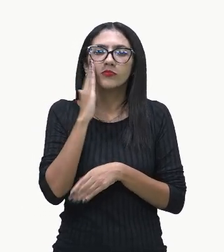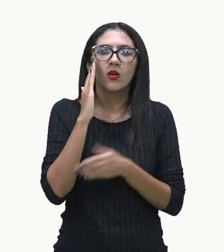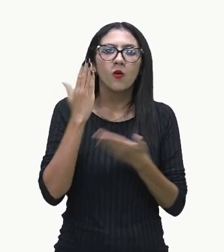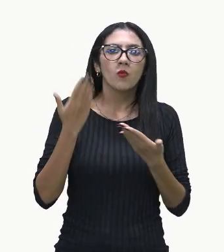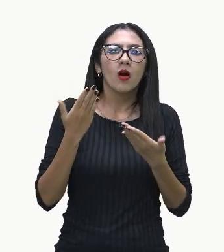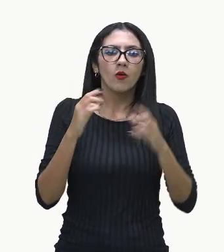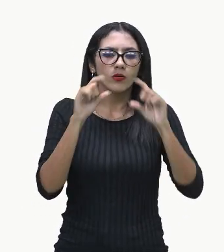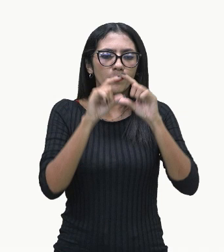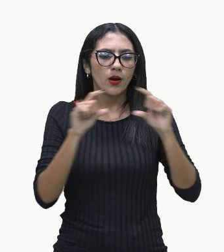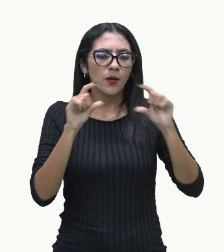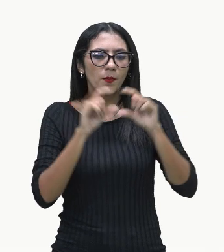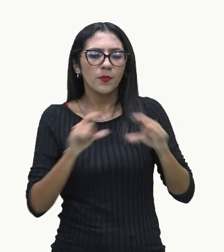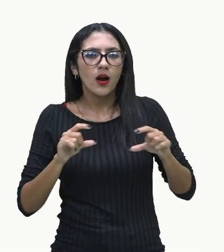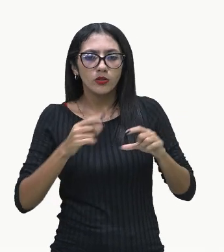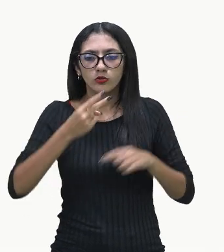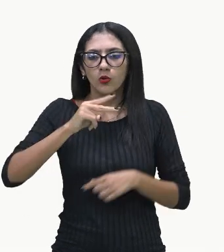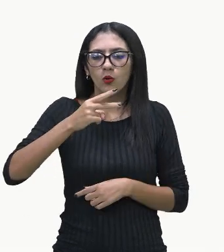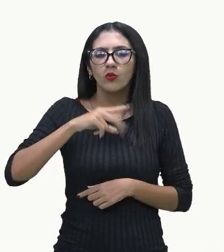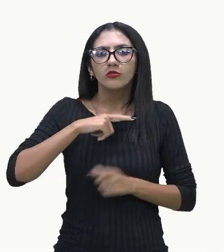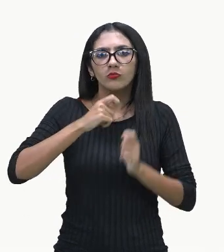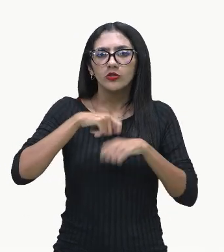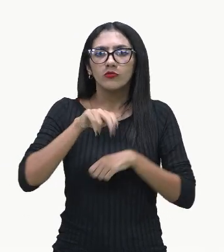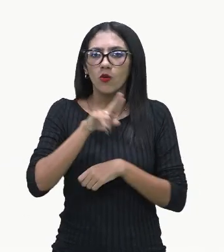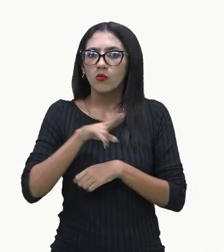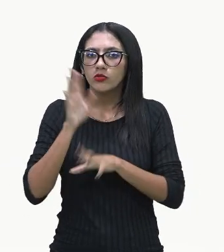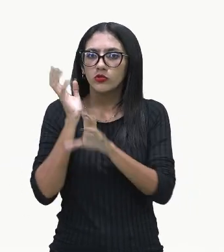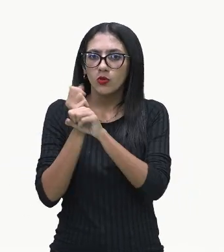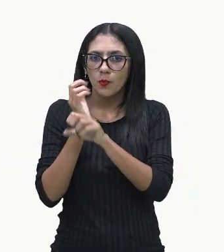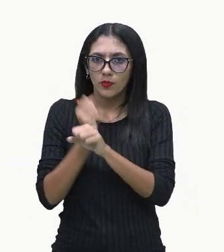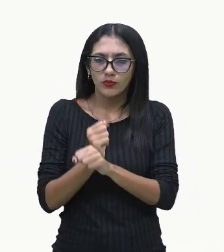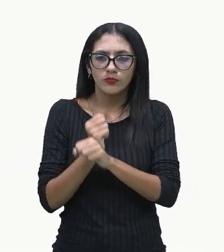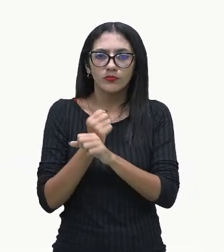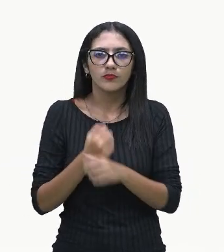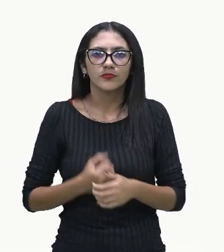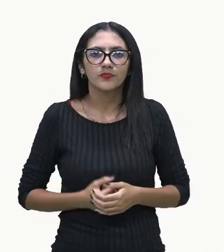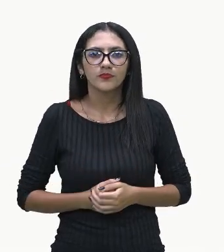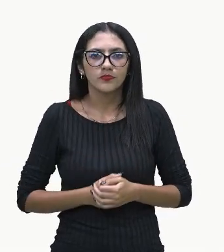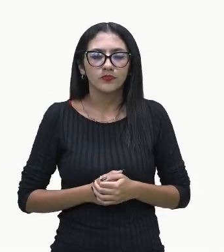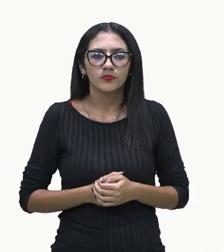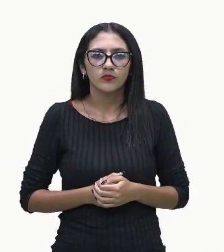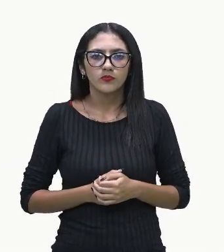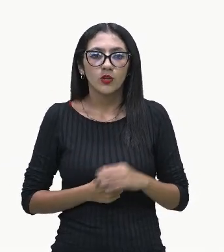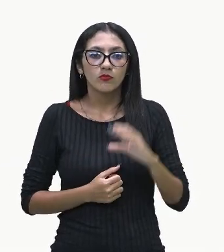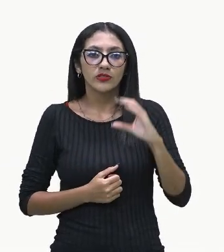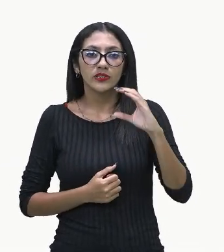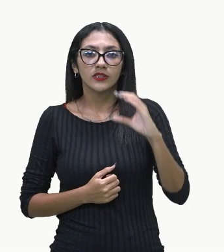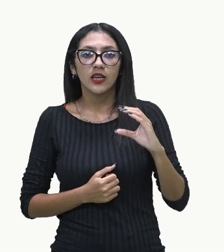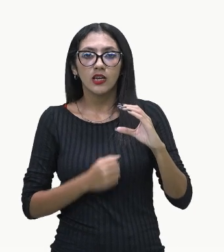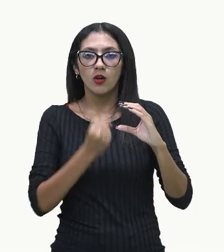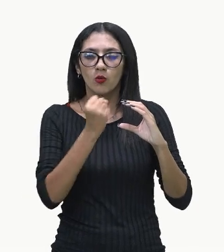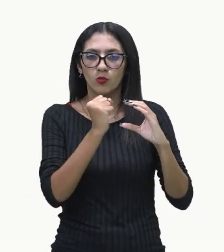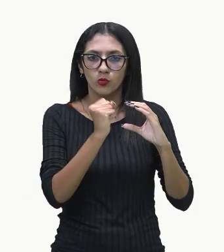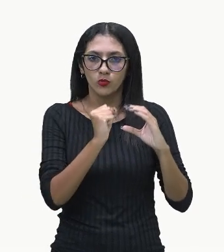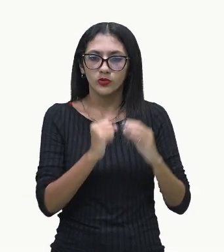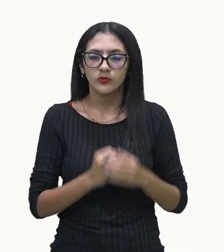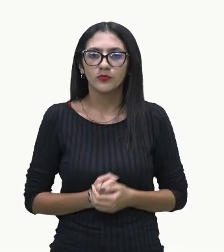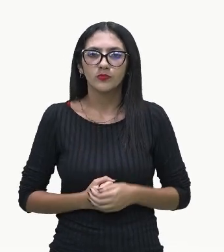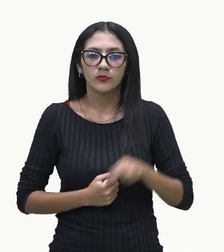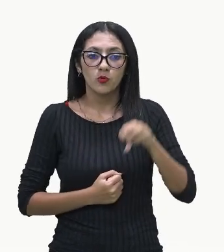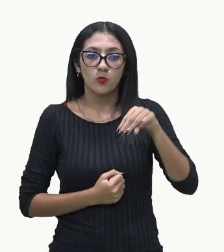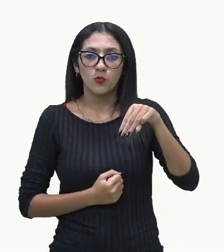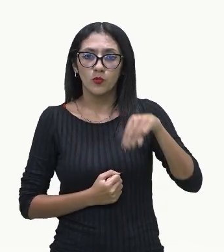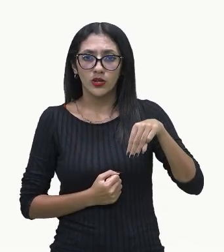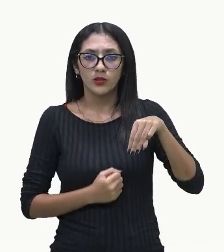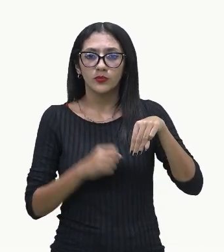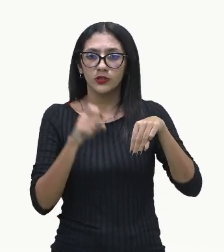relação métrica usar, tudo bem? Então, o C aqui vai ter o valor de 8, o M vai ter o valor de